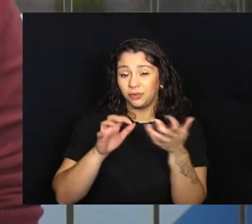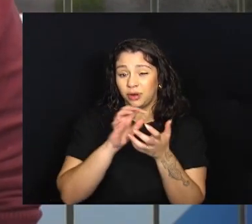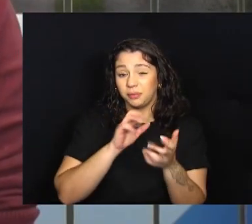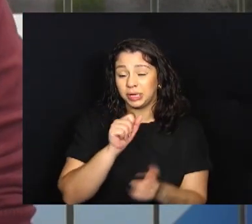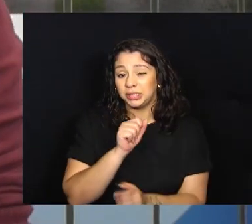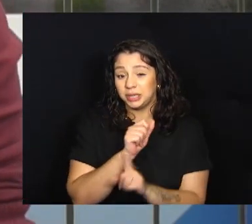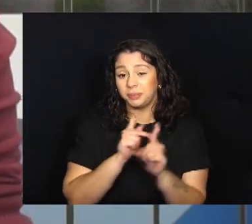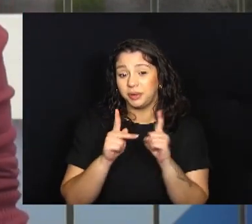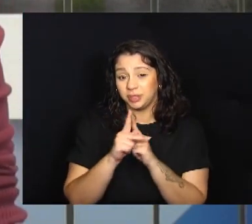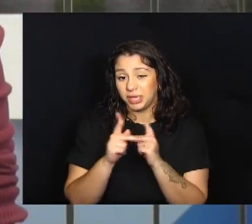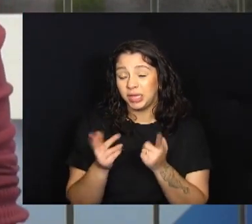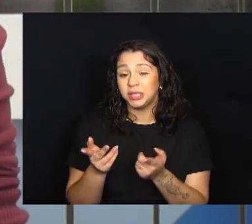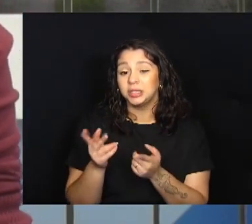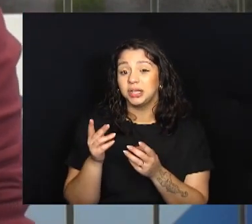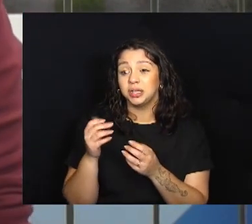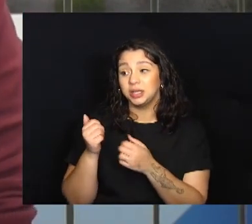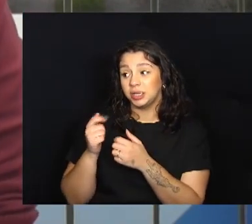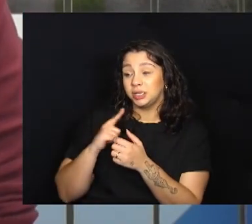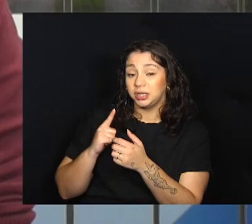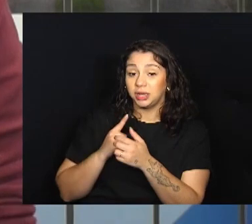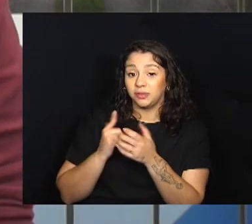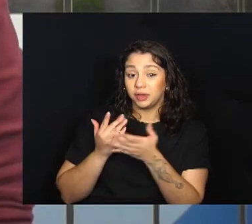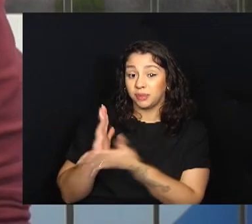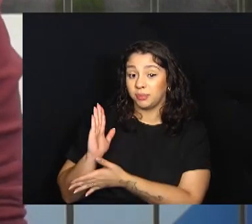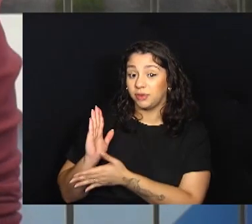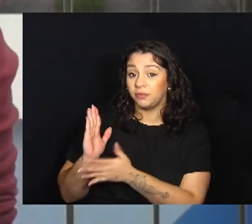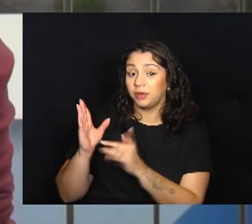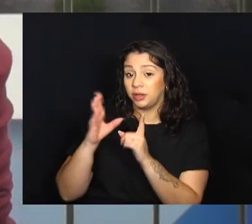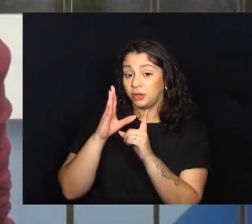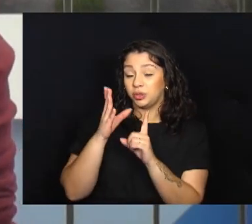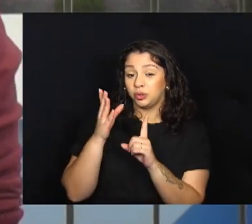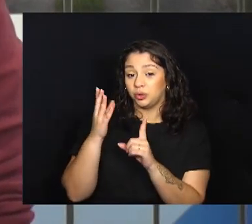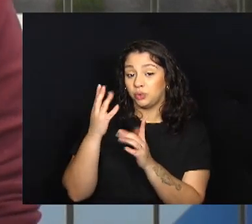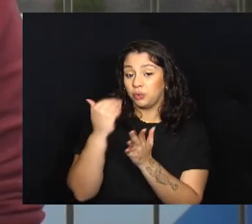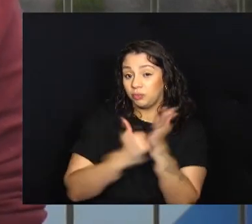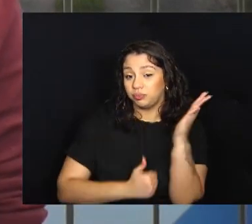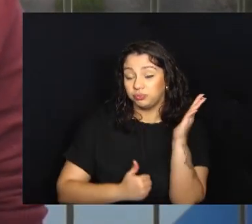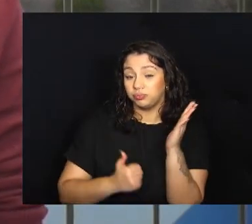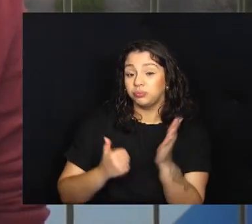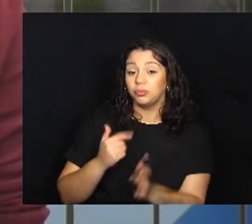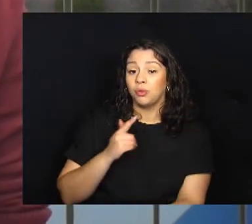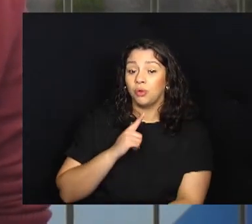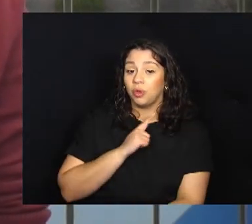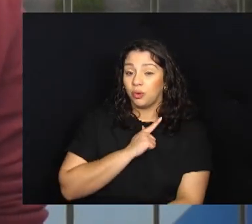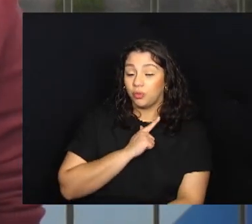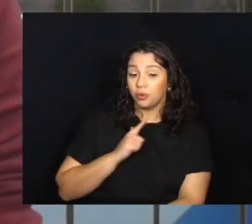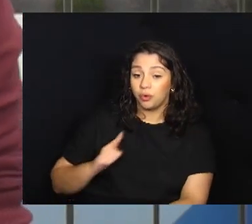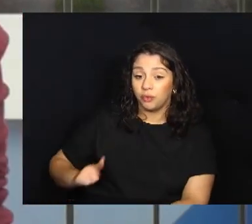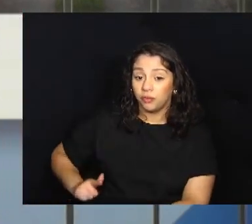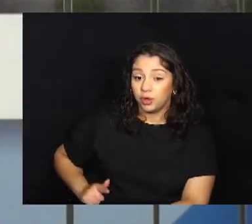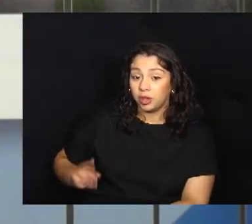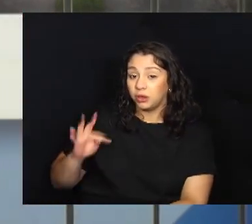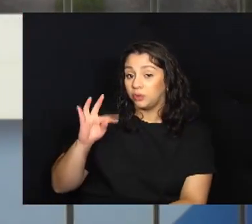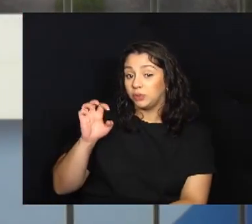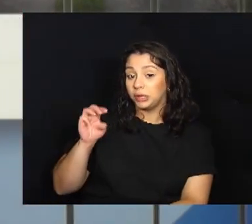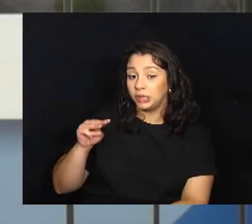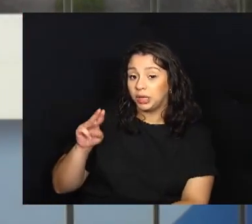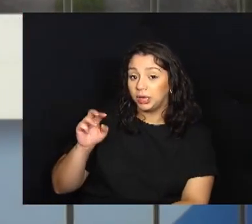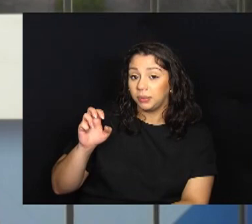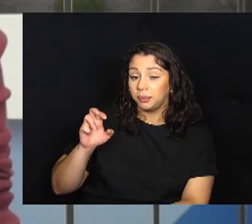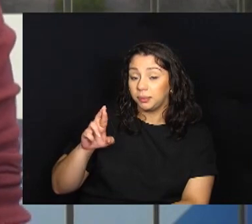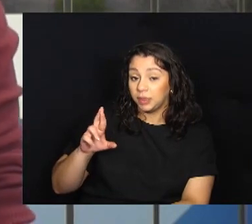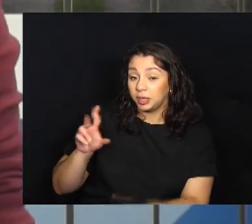desde o golpe de 2015, né? Pelo governo Temer, pelo governo Bolsonaro, foi assim, uma escalada de redução